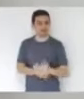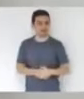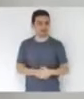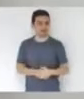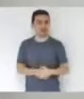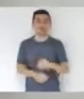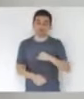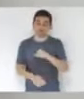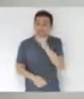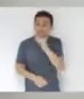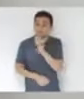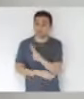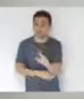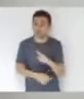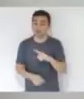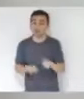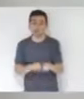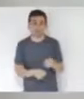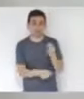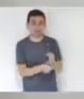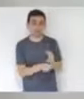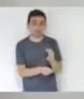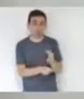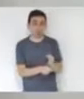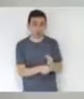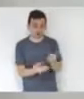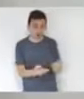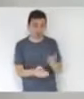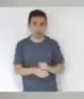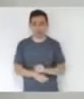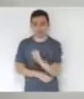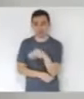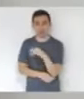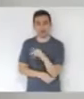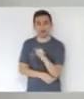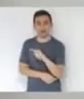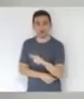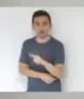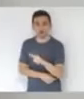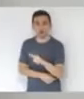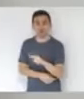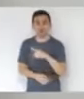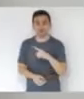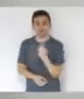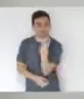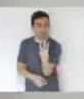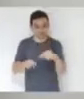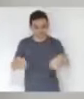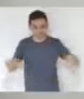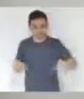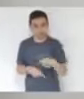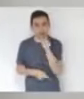de Blumenau, poderia falar de Timbó, poderia falar de Indaial, onde tem 3 reservatórios de água da